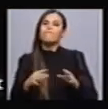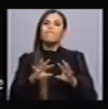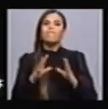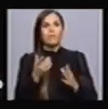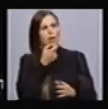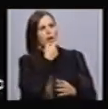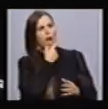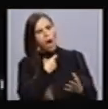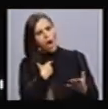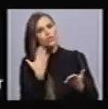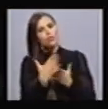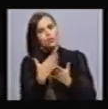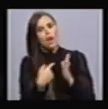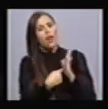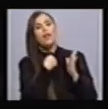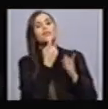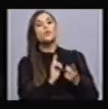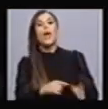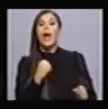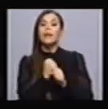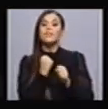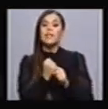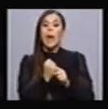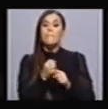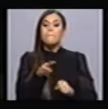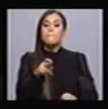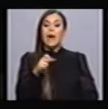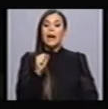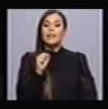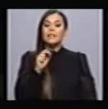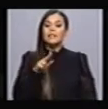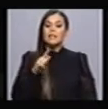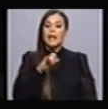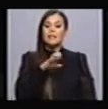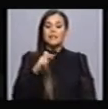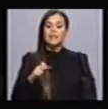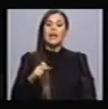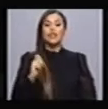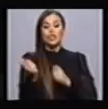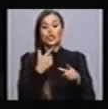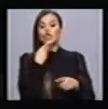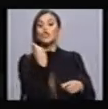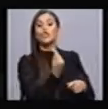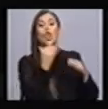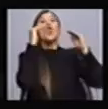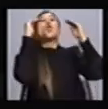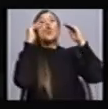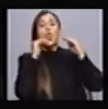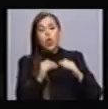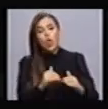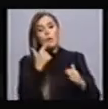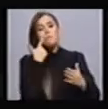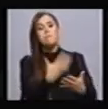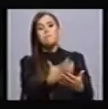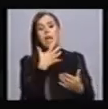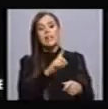surpreendente, este estudo? Diz que a atividade magnética destas estrelas jovens diminui muito drasticamente num